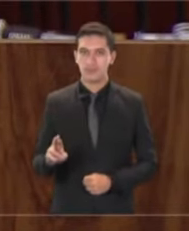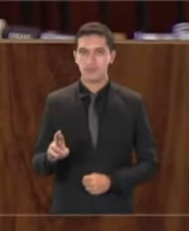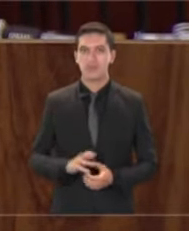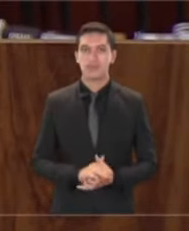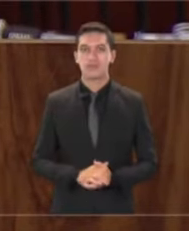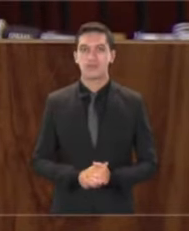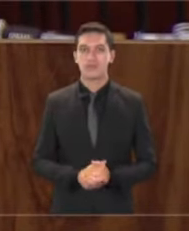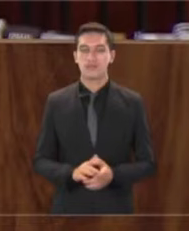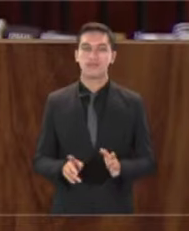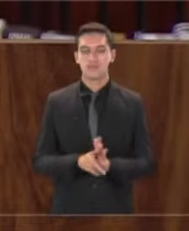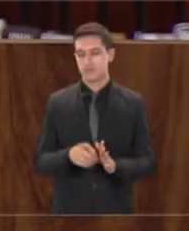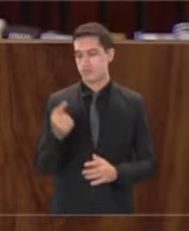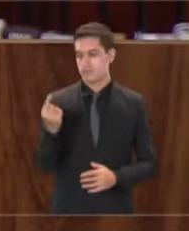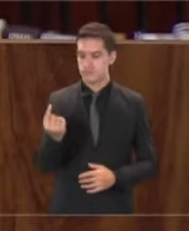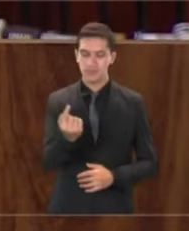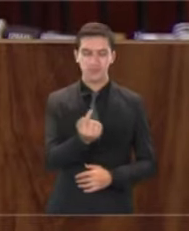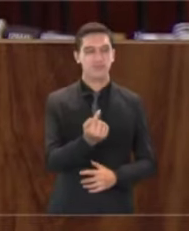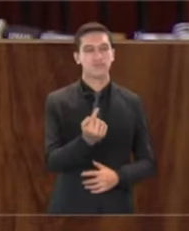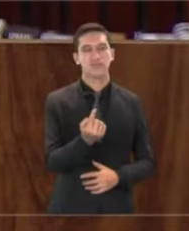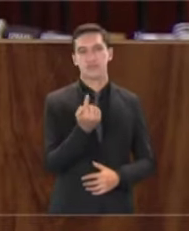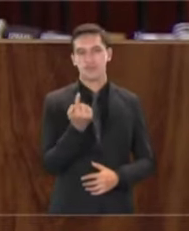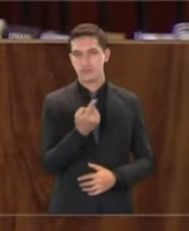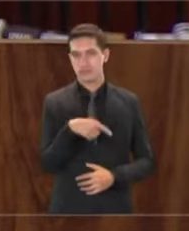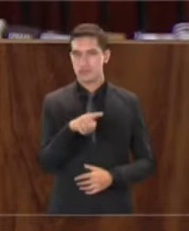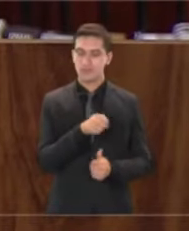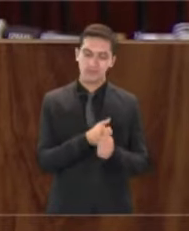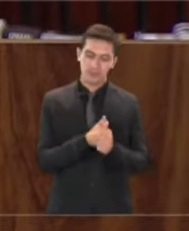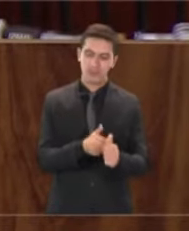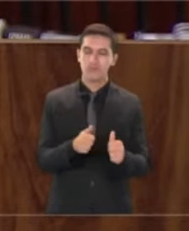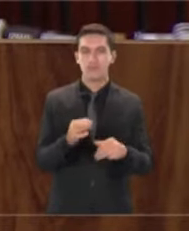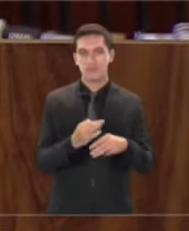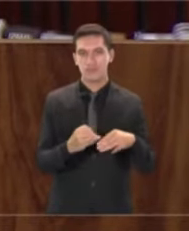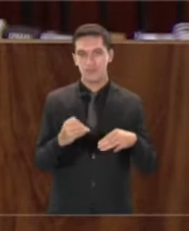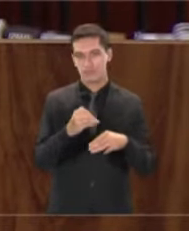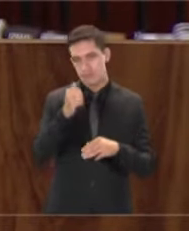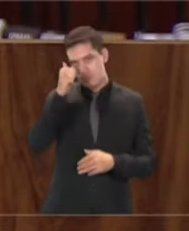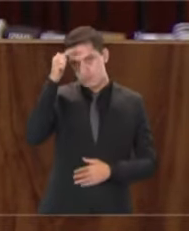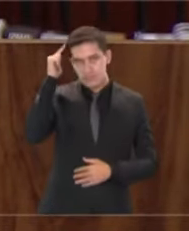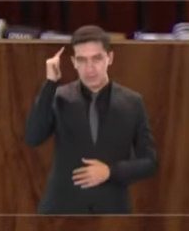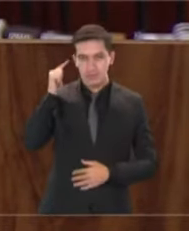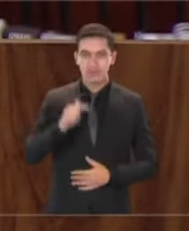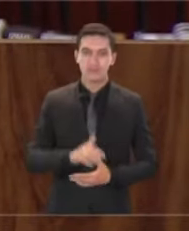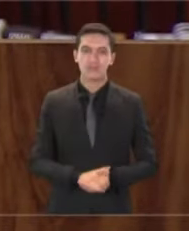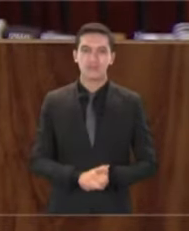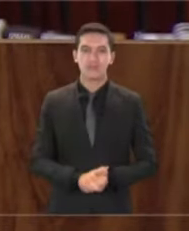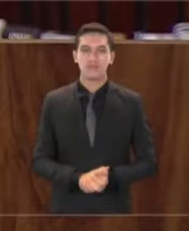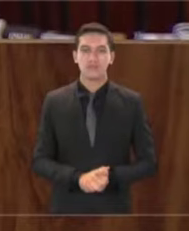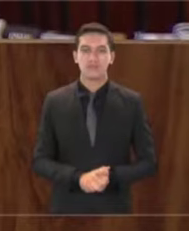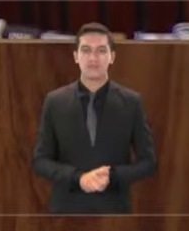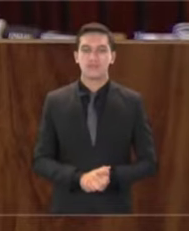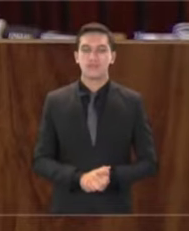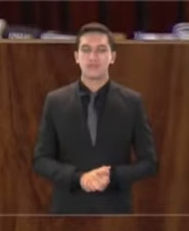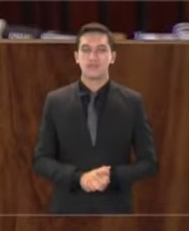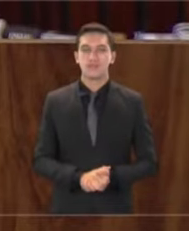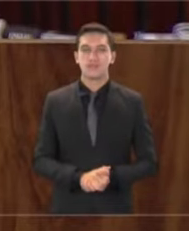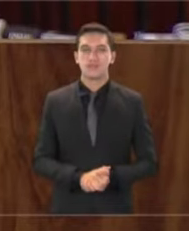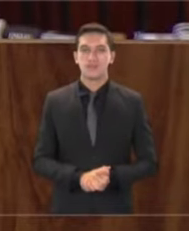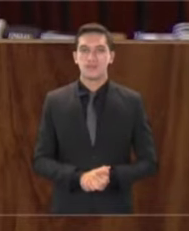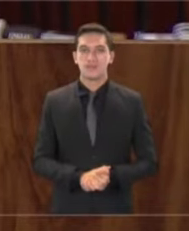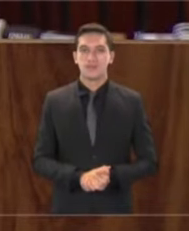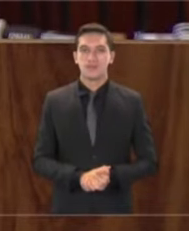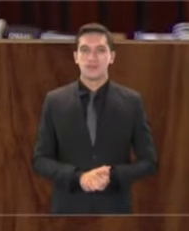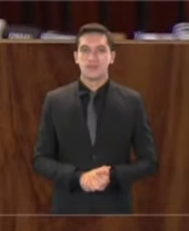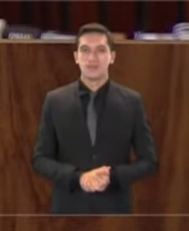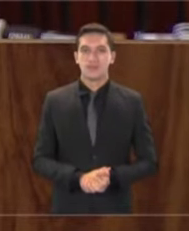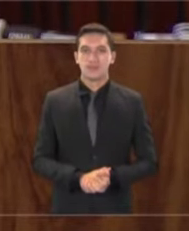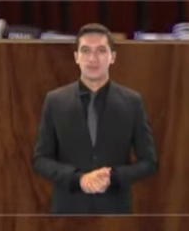R$30 mil para cada, no que foi acompanhado pelo eminente ministro Alexandre de Moraes, nosso presidente.